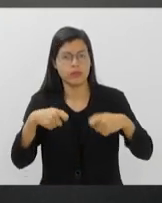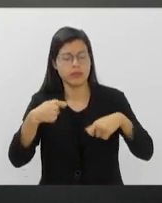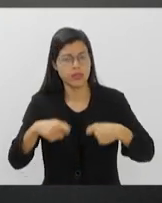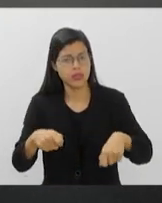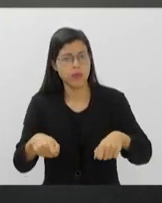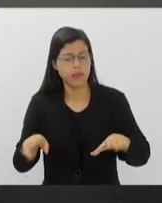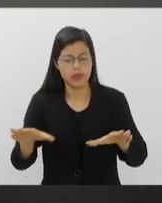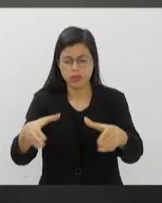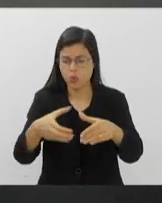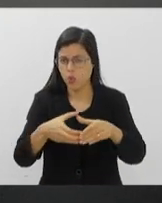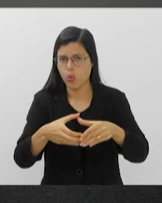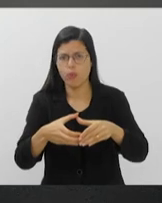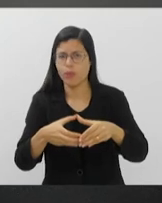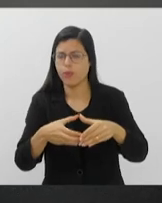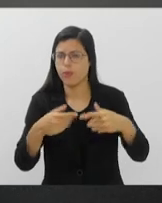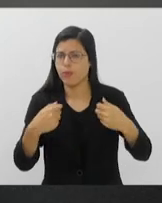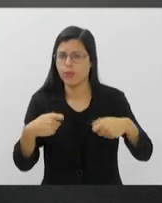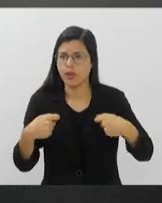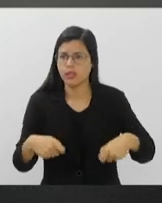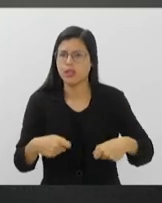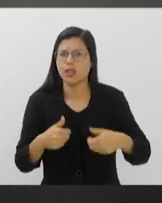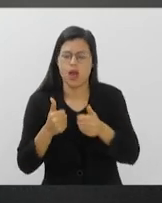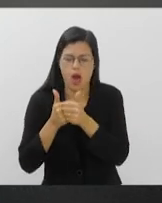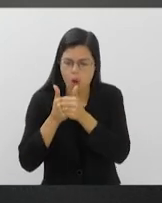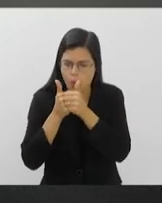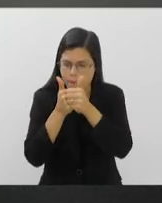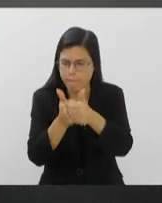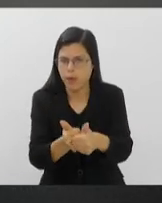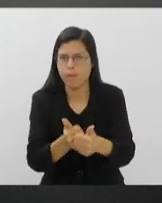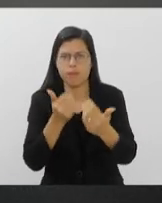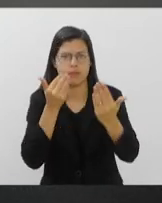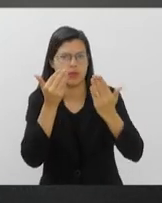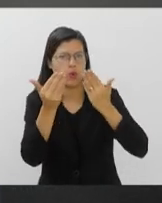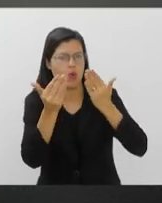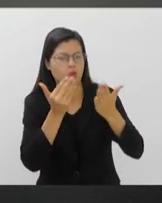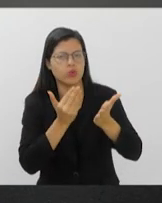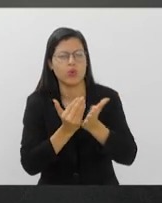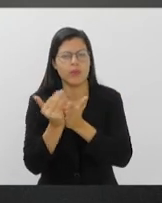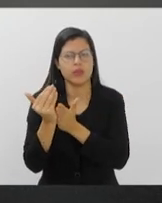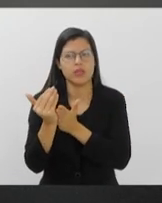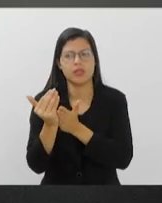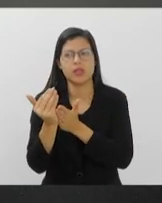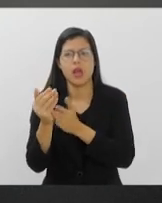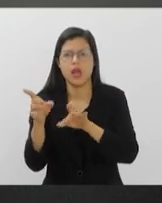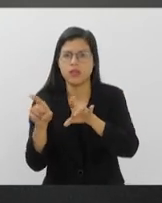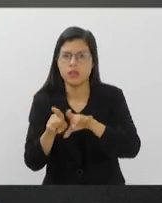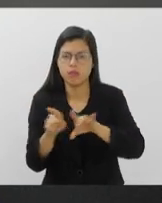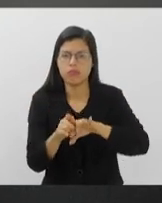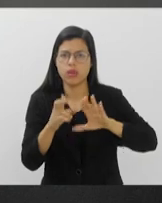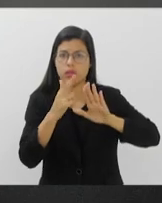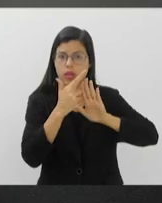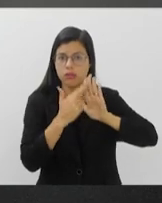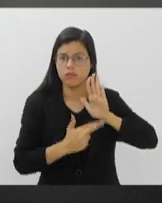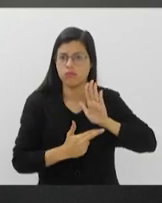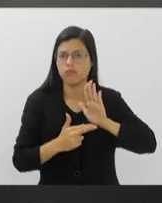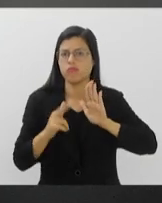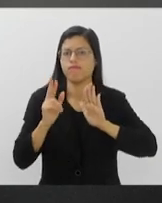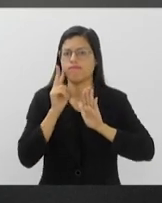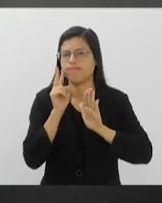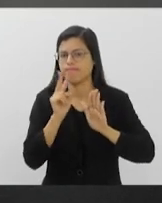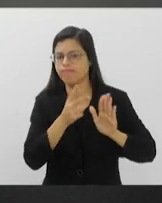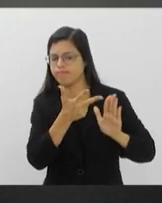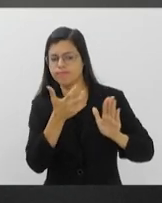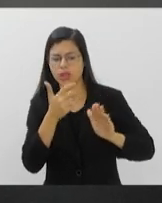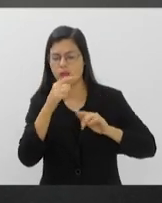rede eu preciso que se inicie um acompanhamento psicológico a gente precisa ver que vem esses relatórios ver se teve evolução como foi